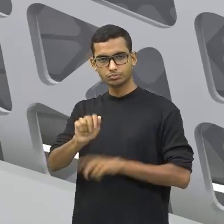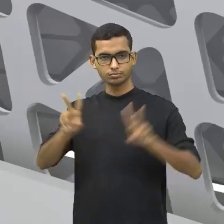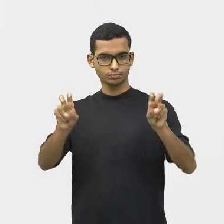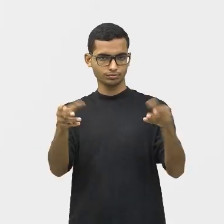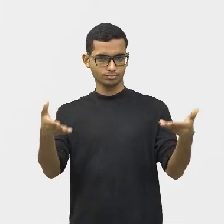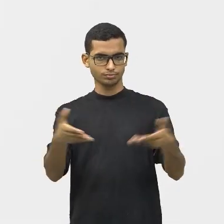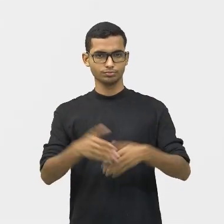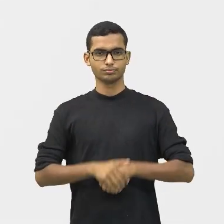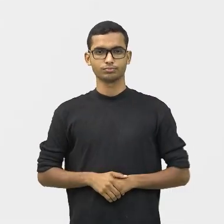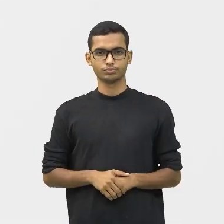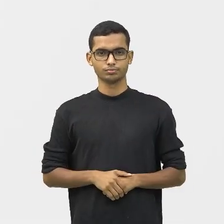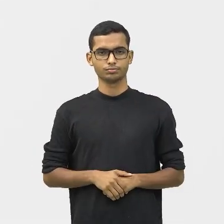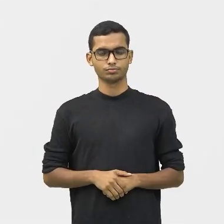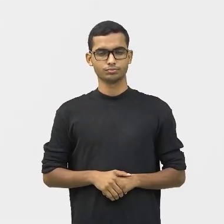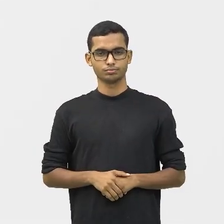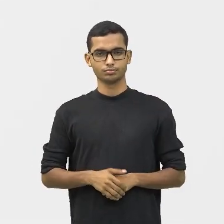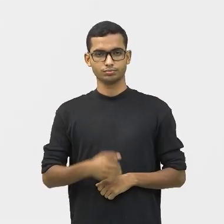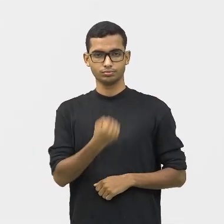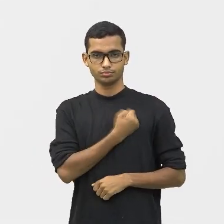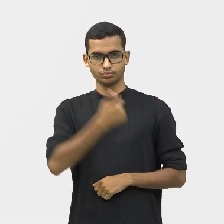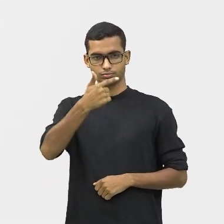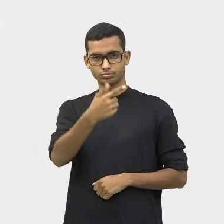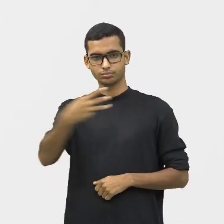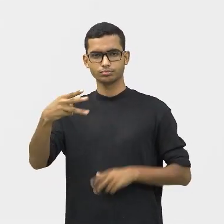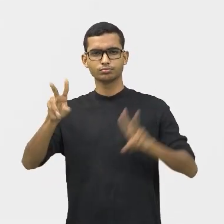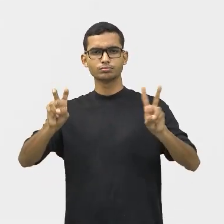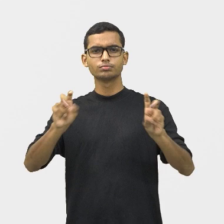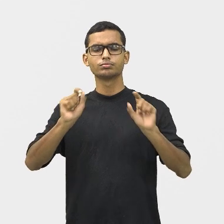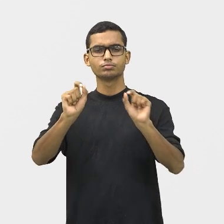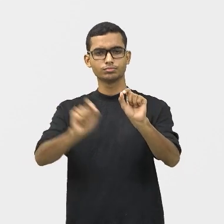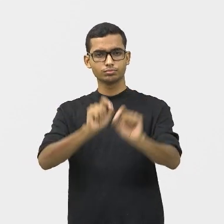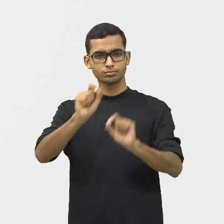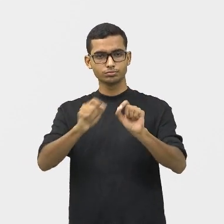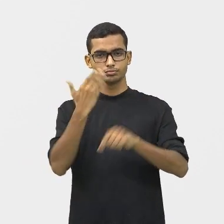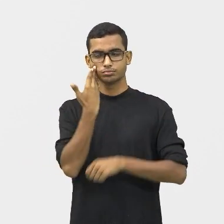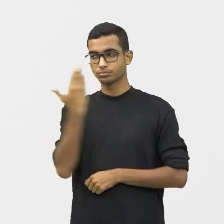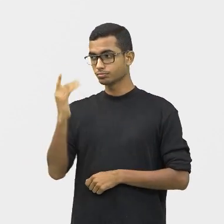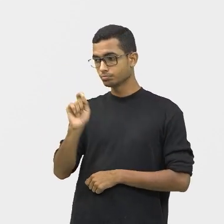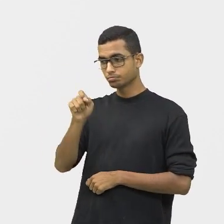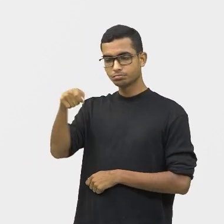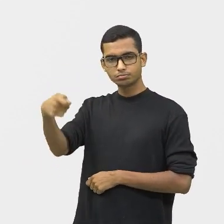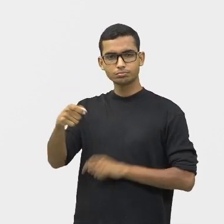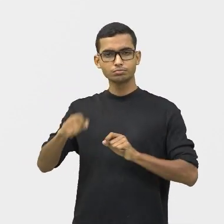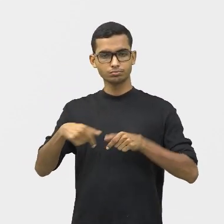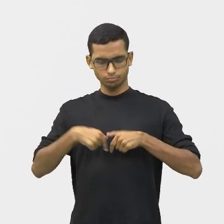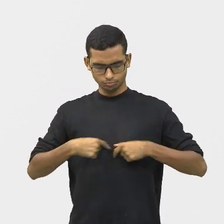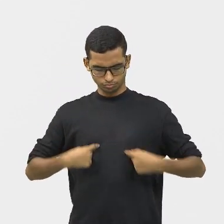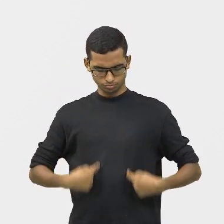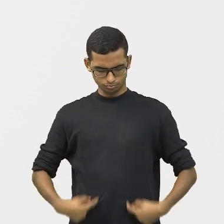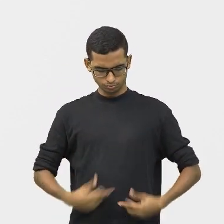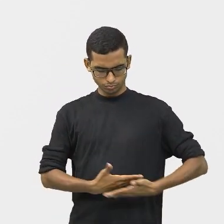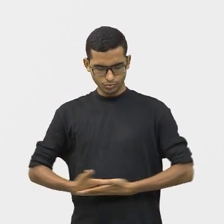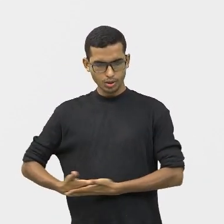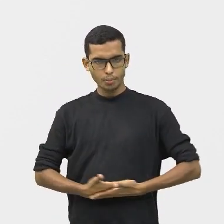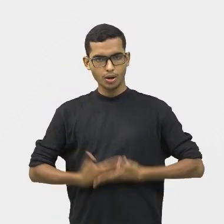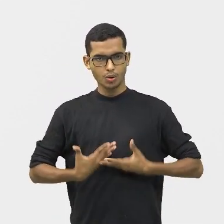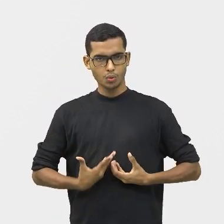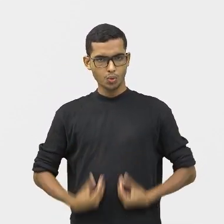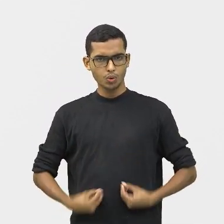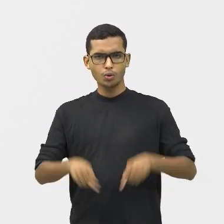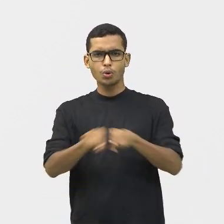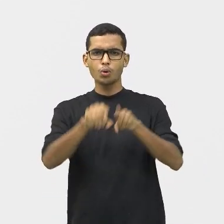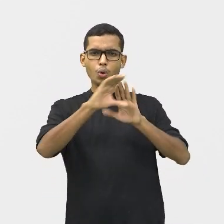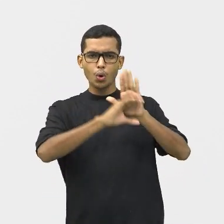hoje. Na aula 23, nós temos aí no objeto de conhecimento embriologia e no detalhamento, conceitos